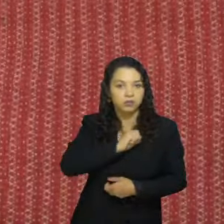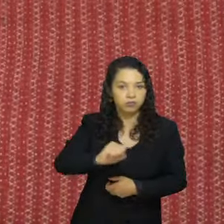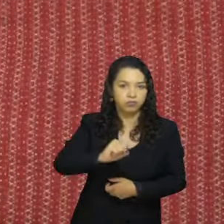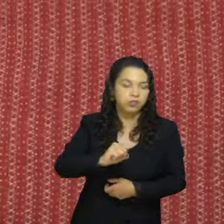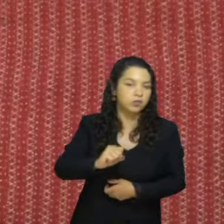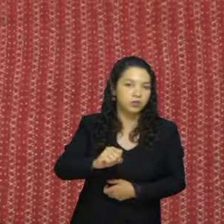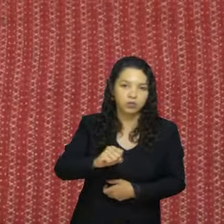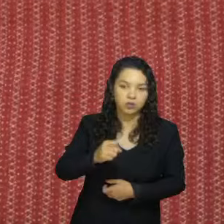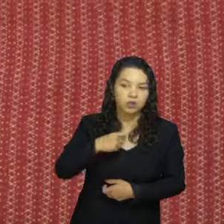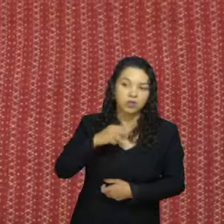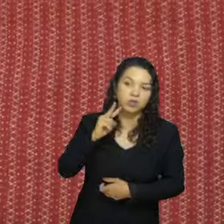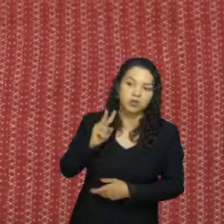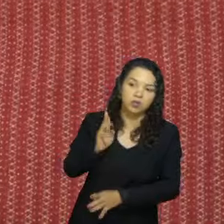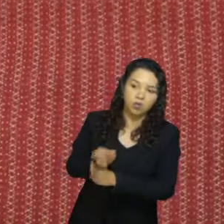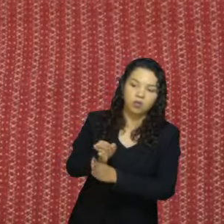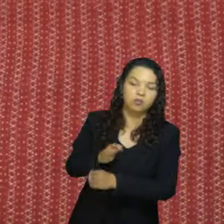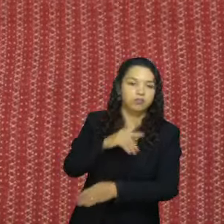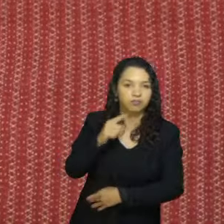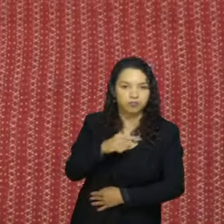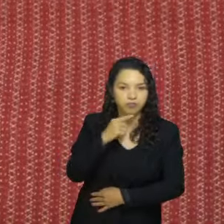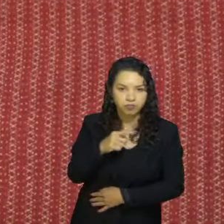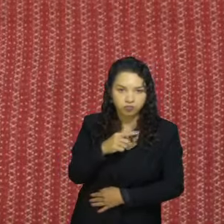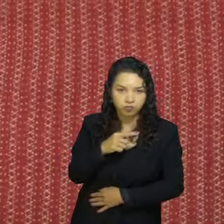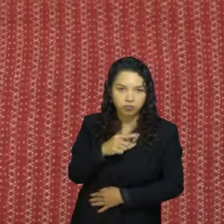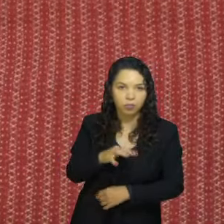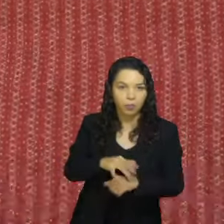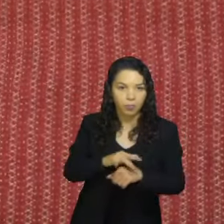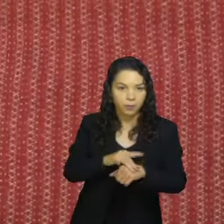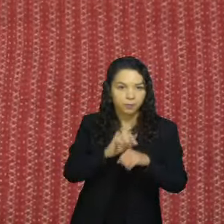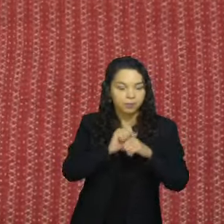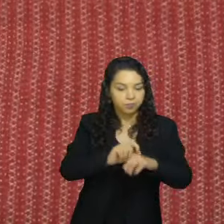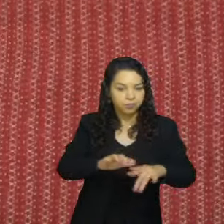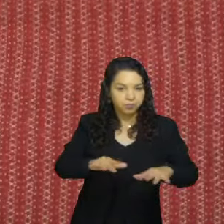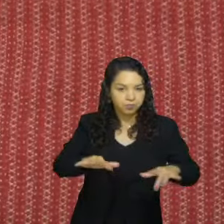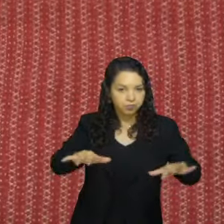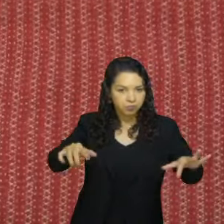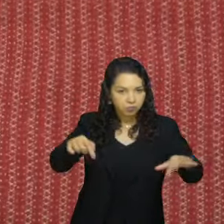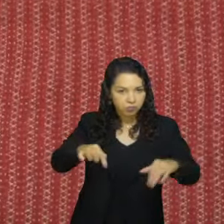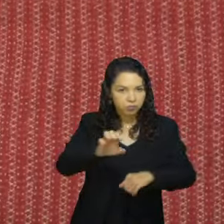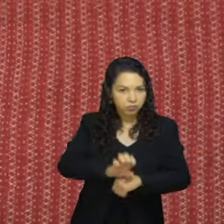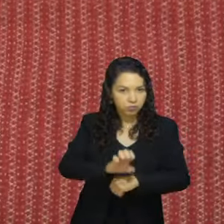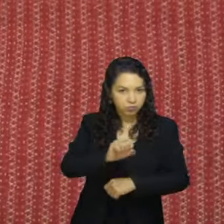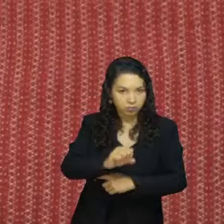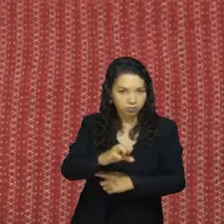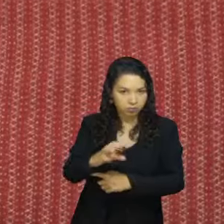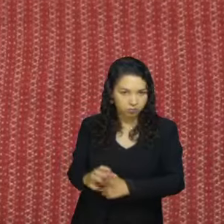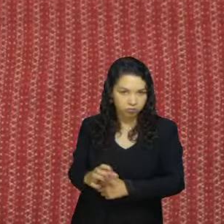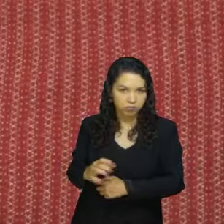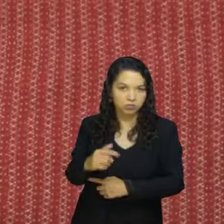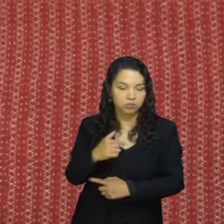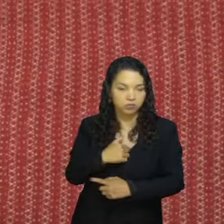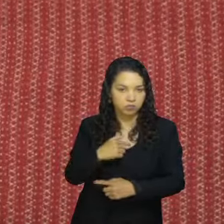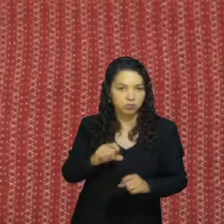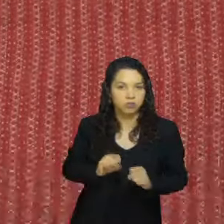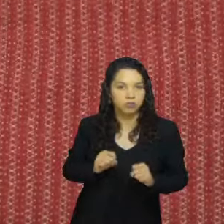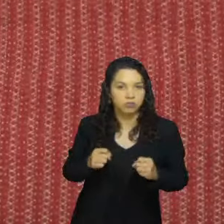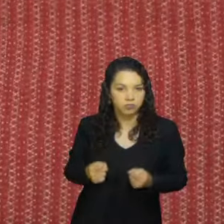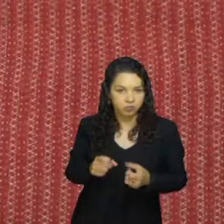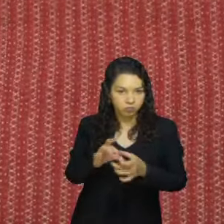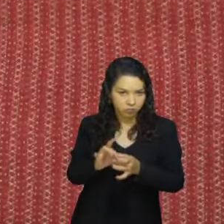conseguir identificar esse fato. É uma peste que vem se alastrando no estado de Santa Catarina. Sou um grande defensor da